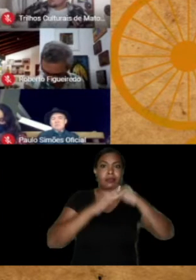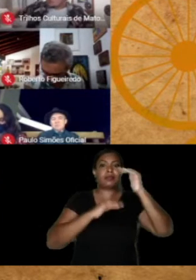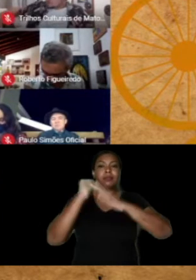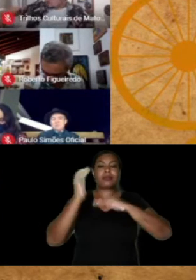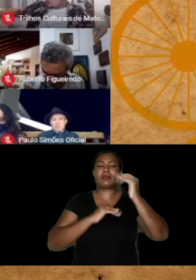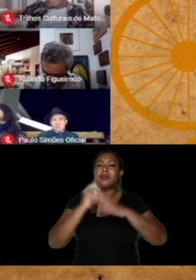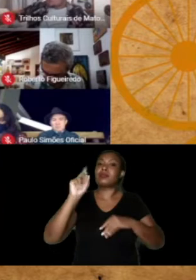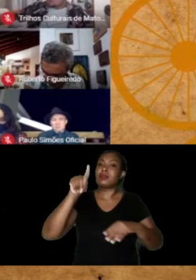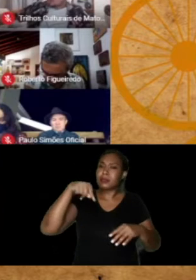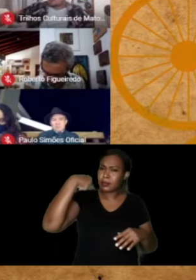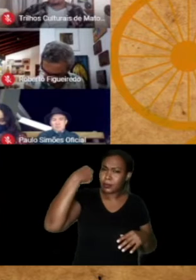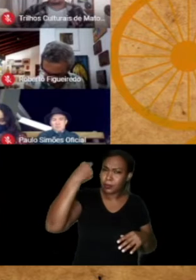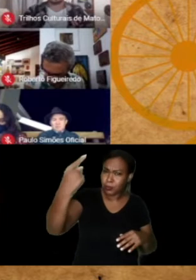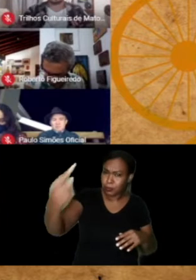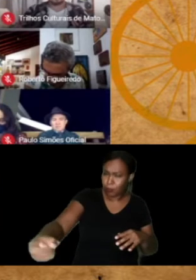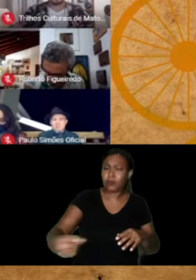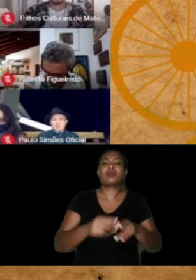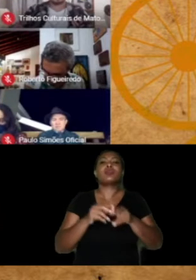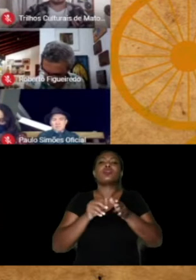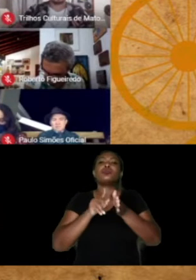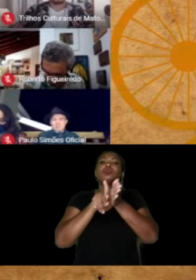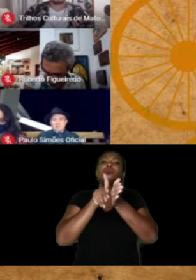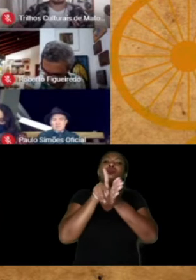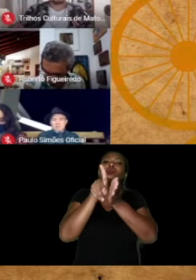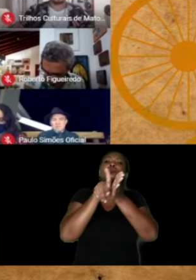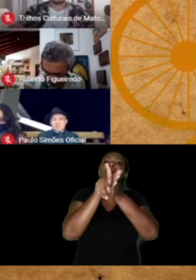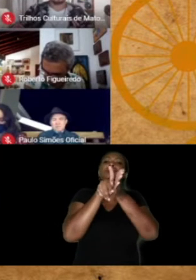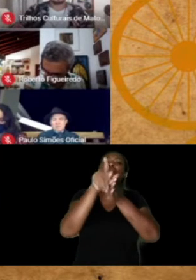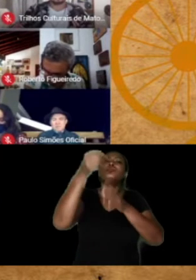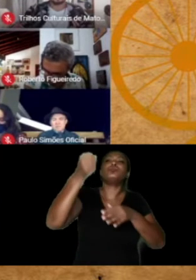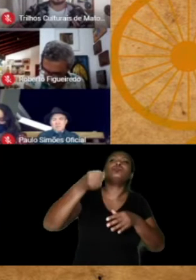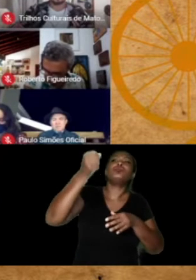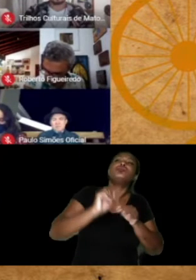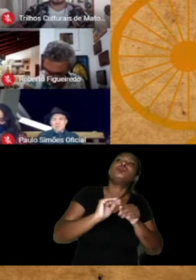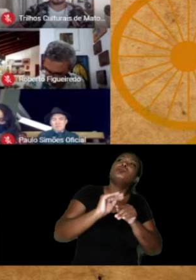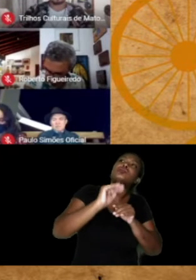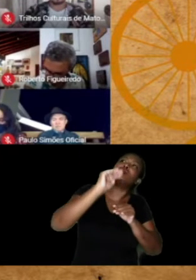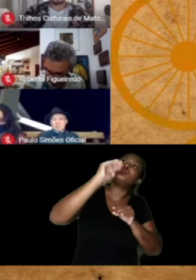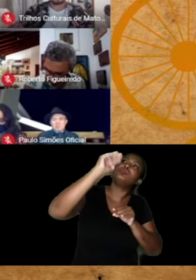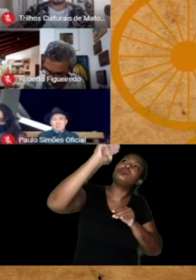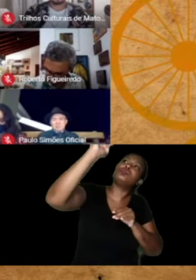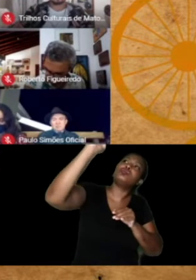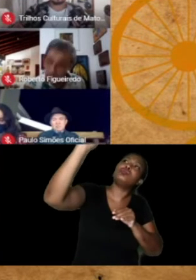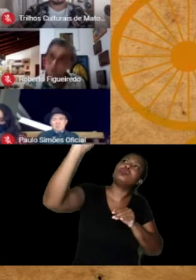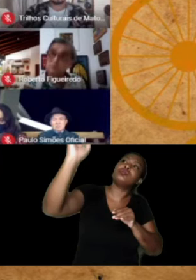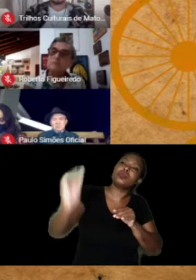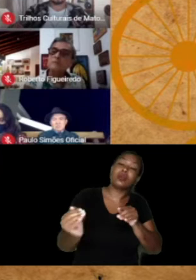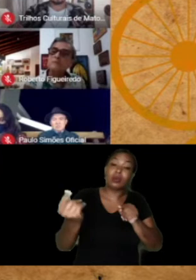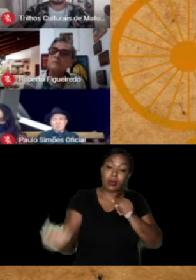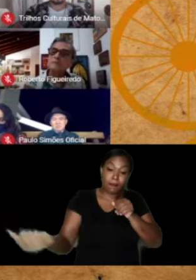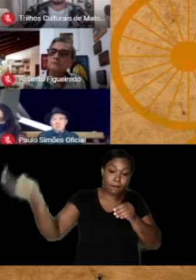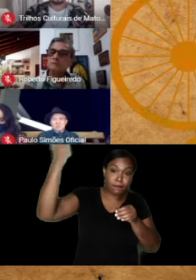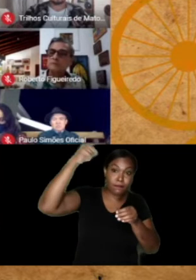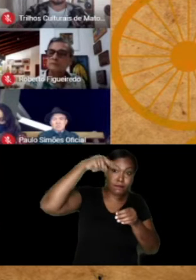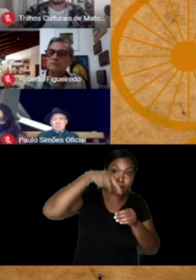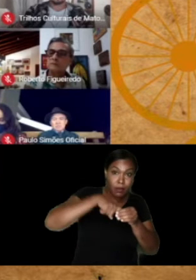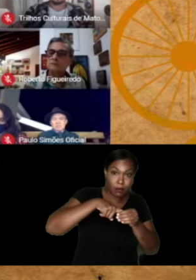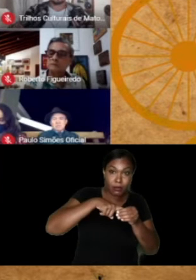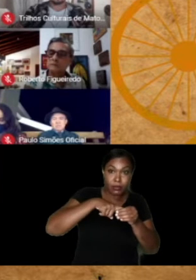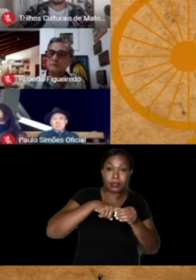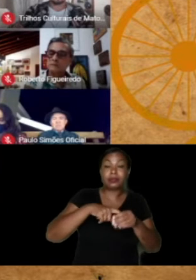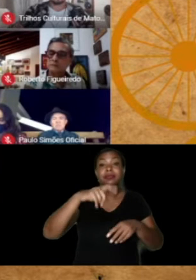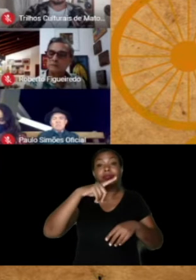andava por todo o Pantanal, ele andava pelo Cerrado, quando ele vinha para cá, ele